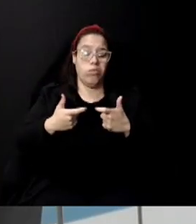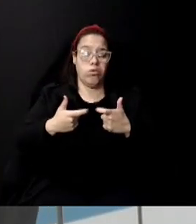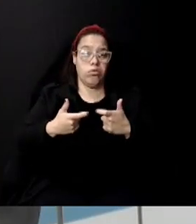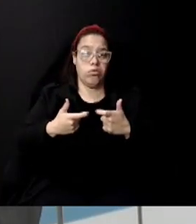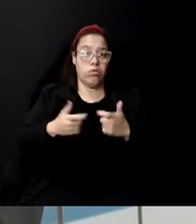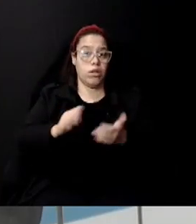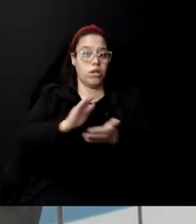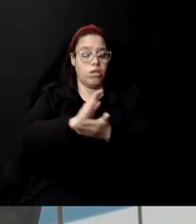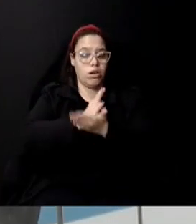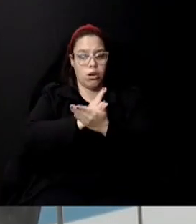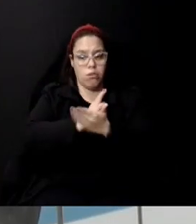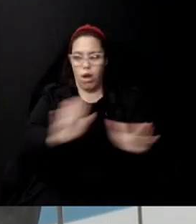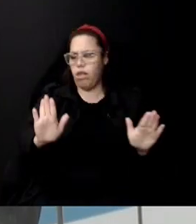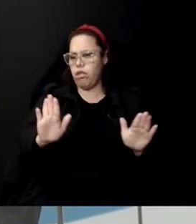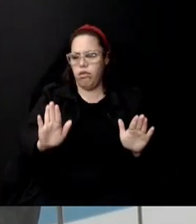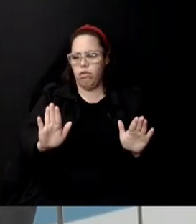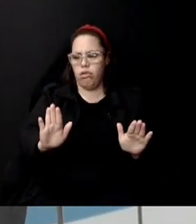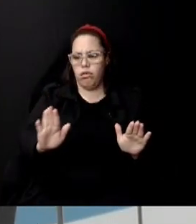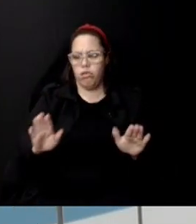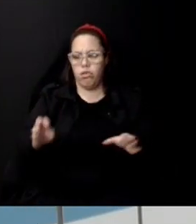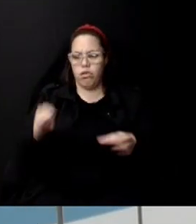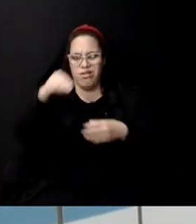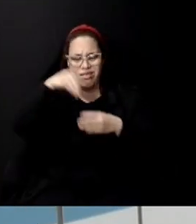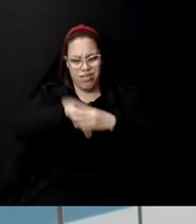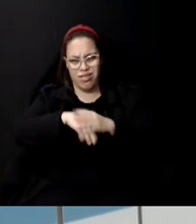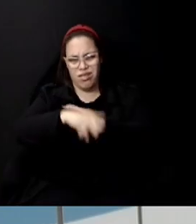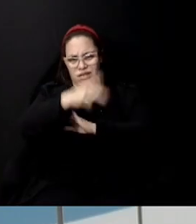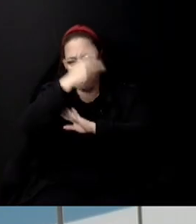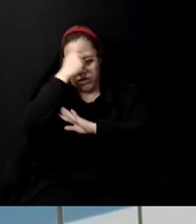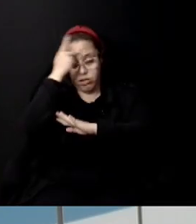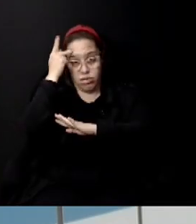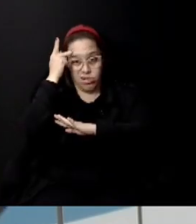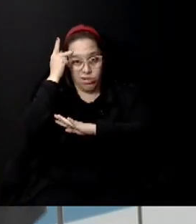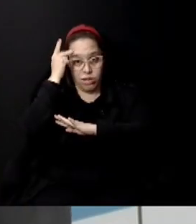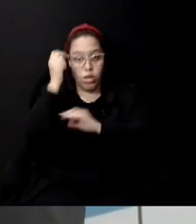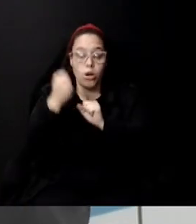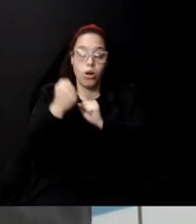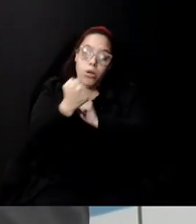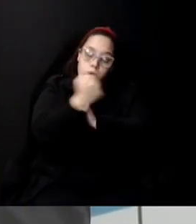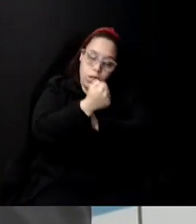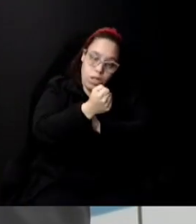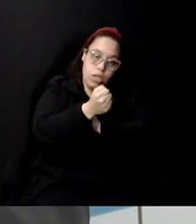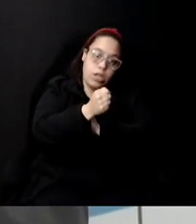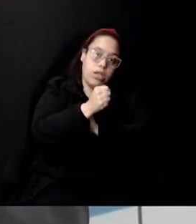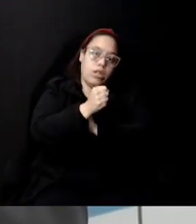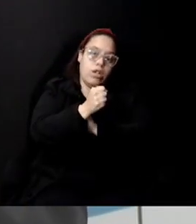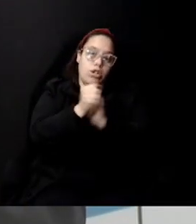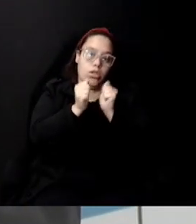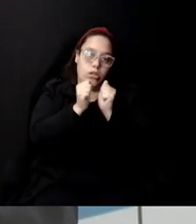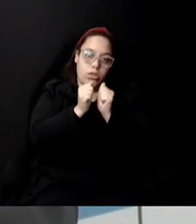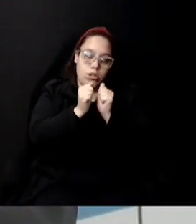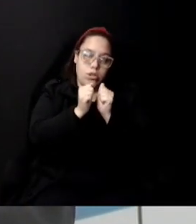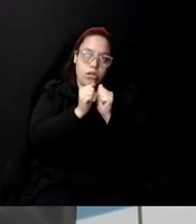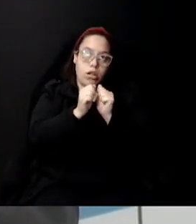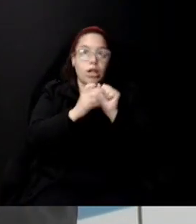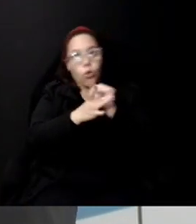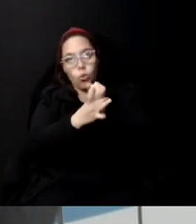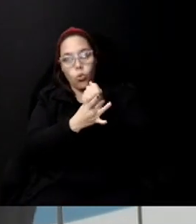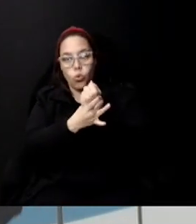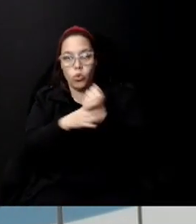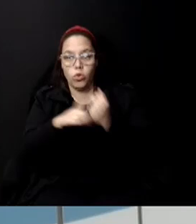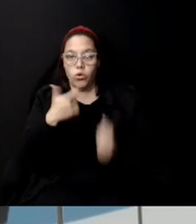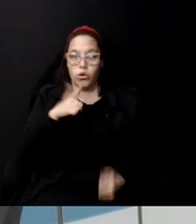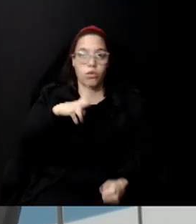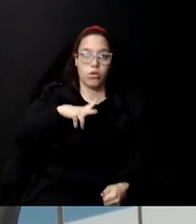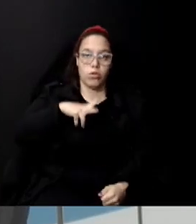As pessoas dentro desse conflito, eventualmente, sejam protegidas. Então, para que a ONU tenha força num